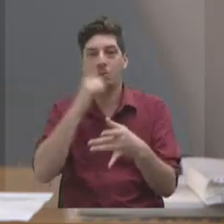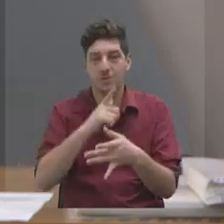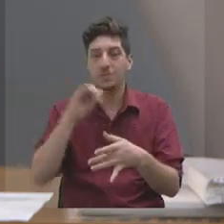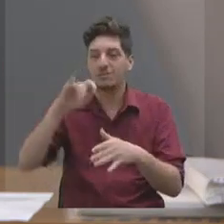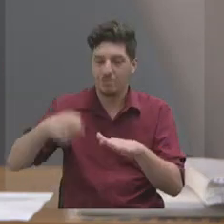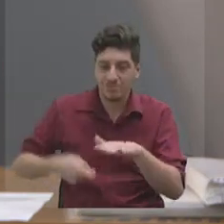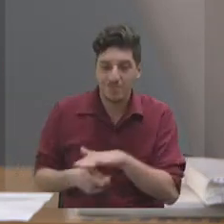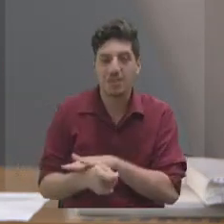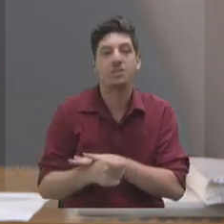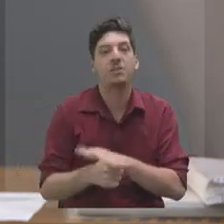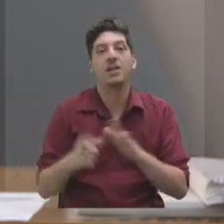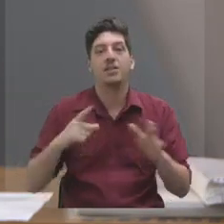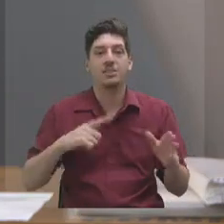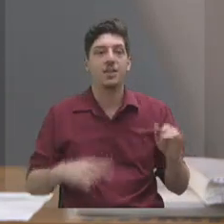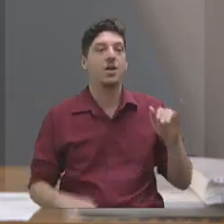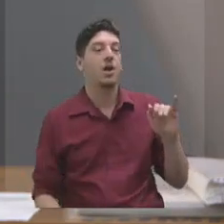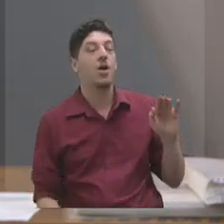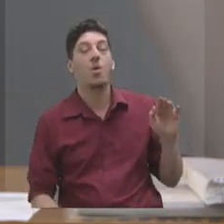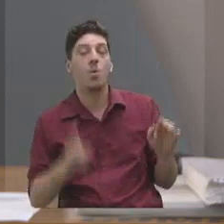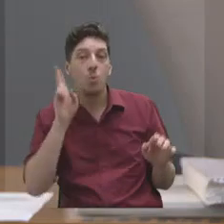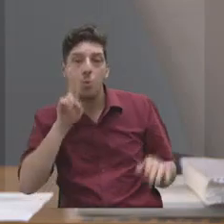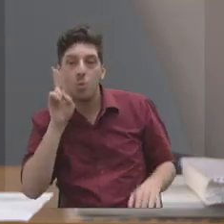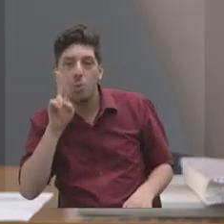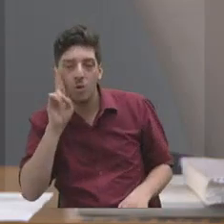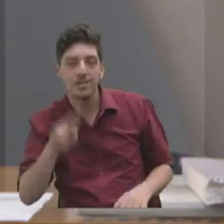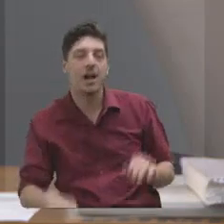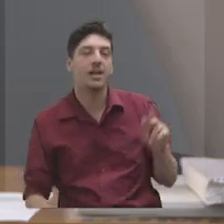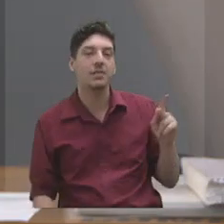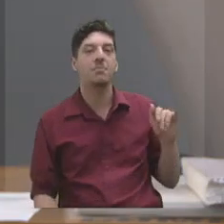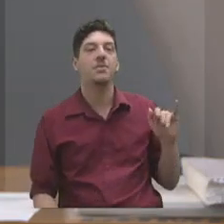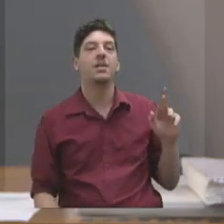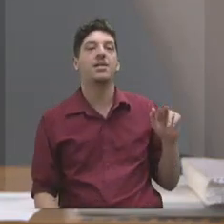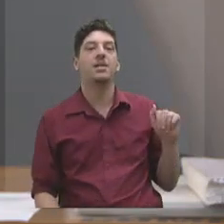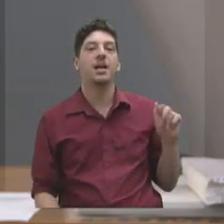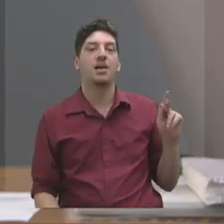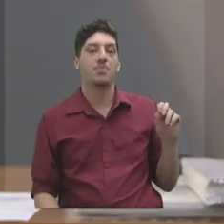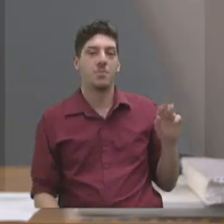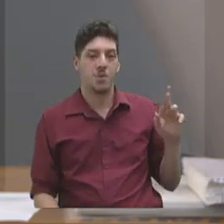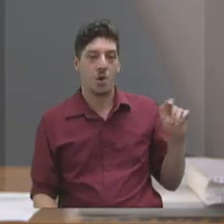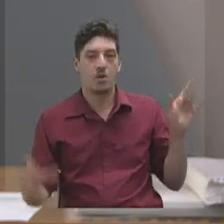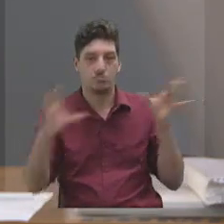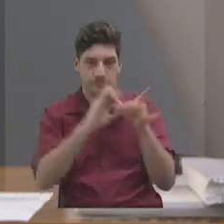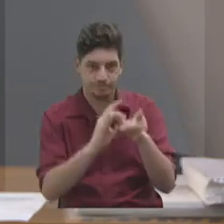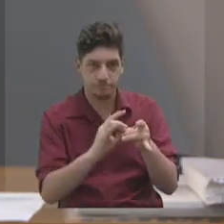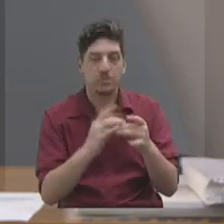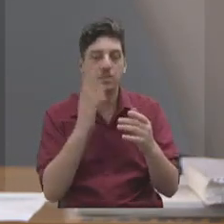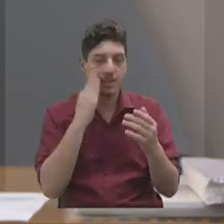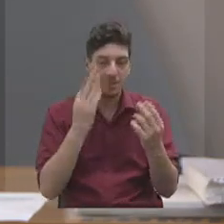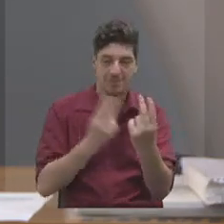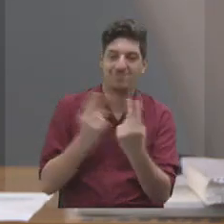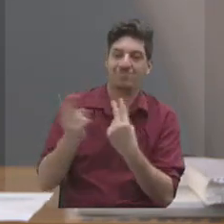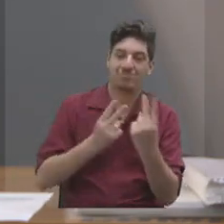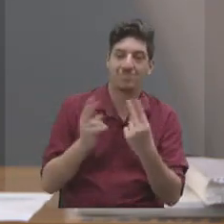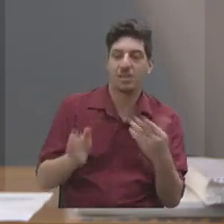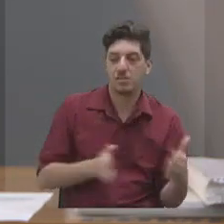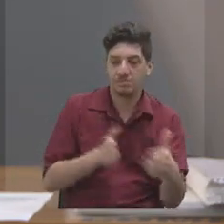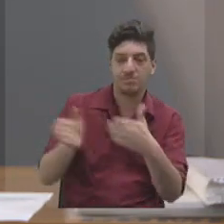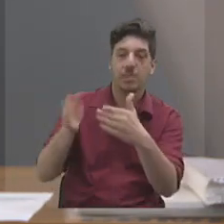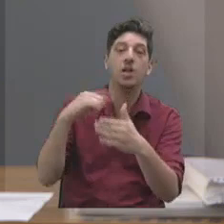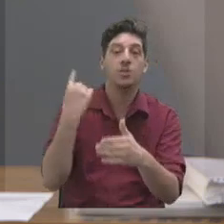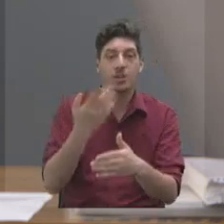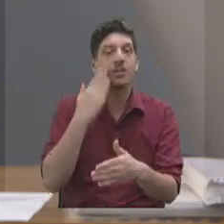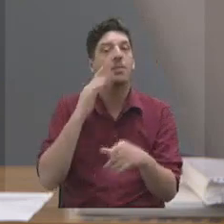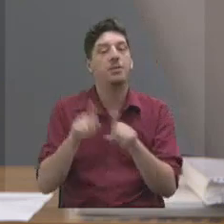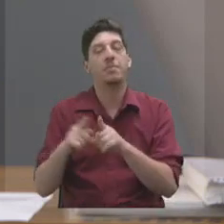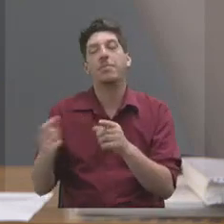né Pirapora mas a gente sabe né por termos uma malha Ferroviária o quanto até as né os